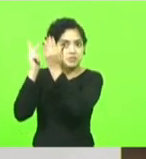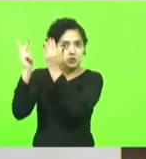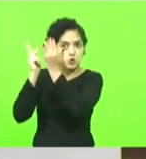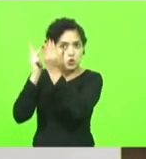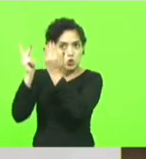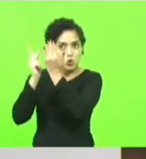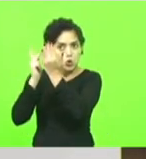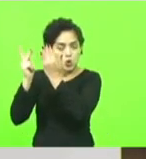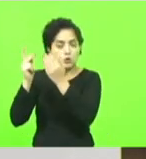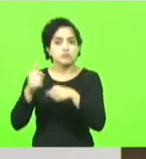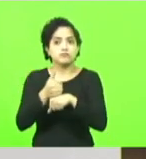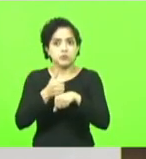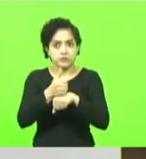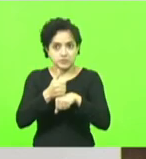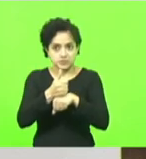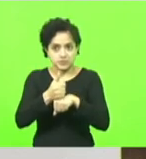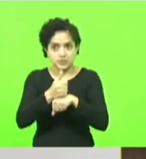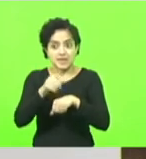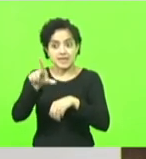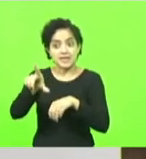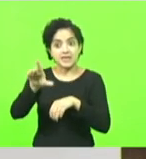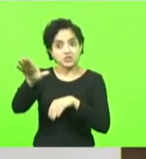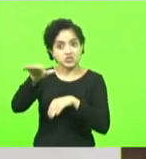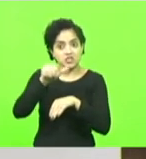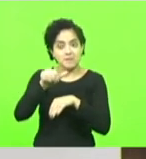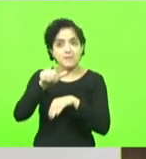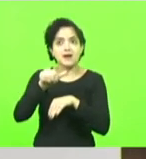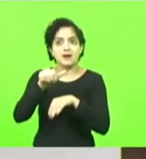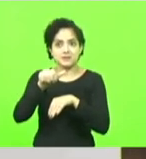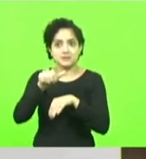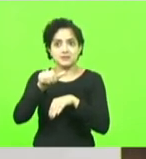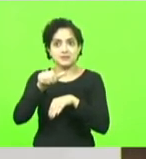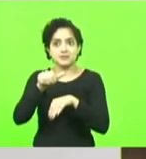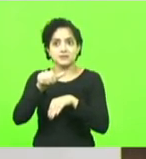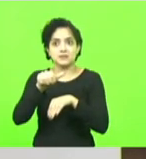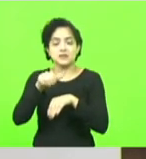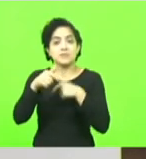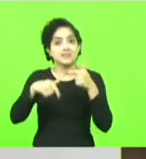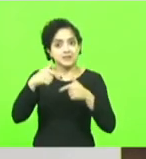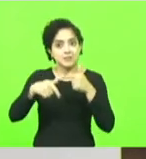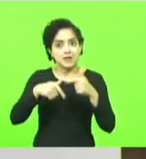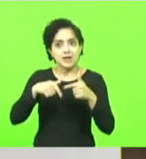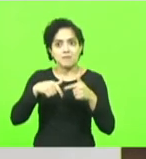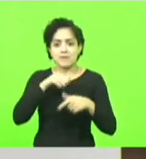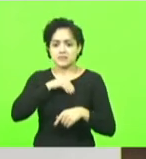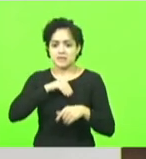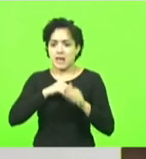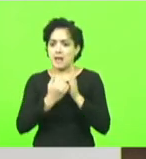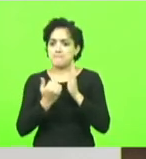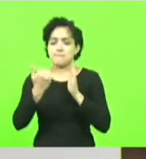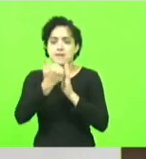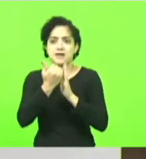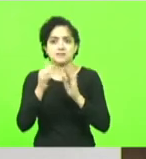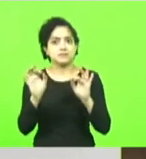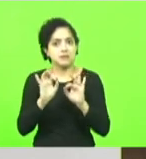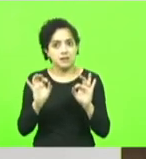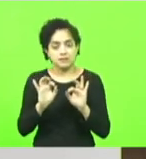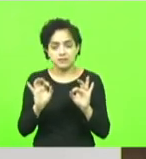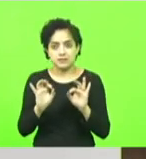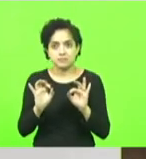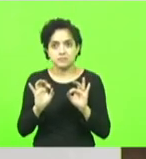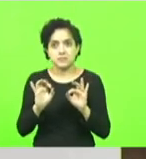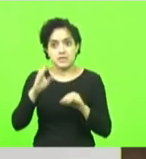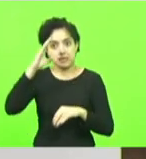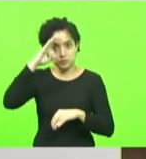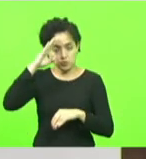é requisitado para trabalhar como psicólogo e não ganha nada a mais do que isso. Espera lá, ele é soldado, ele